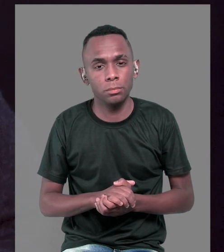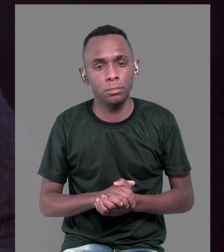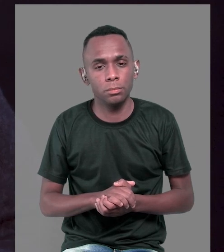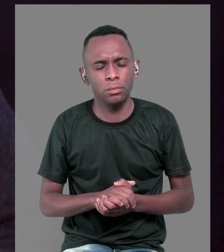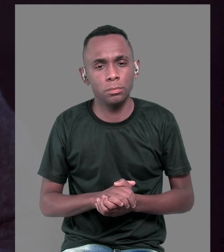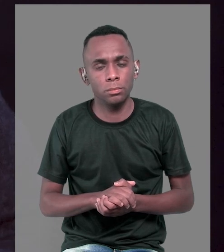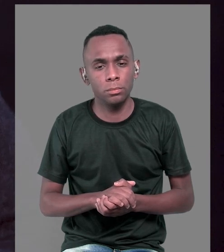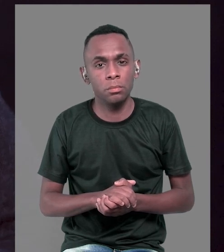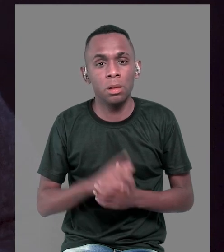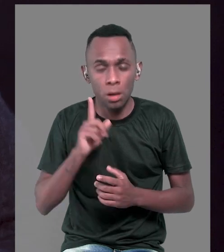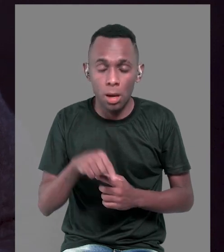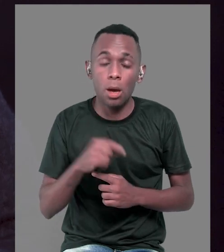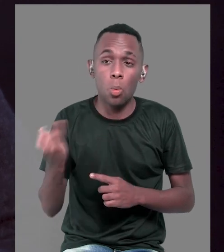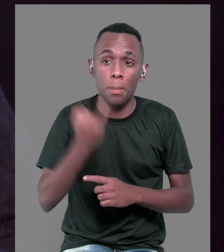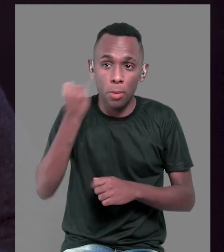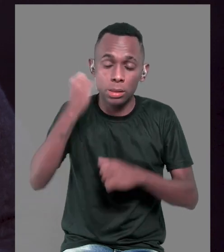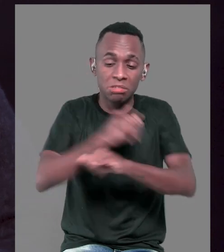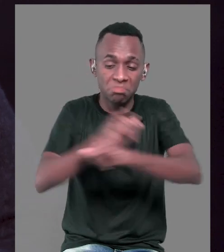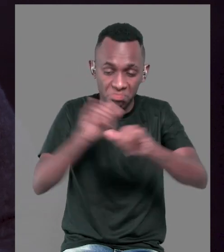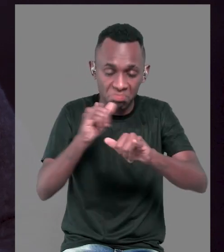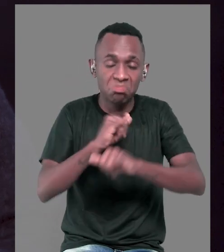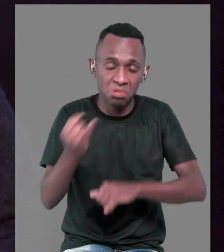grande pertinência